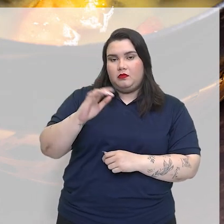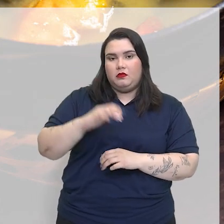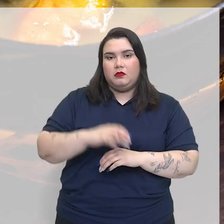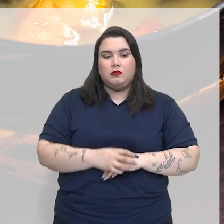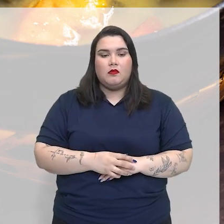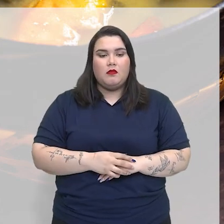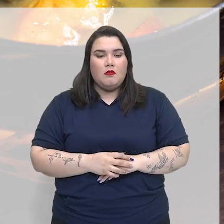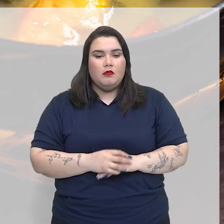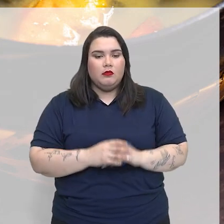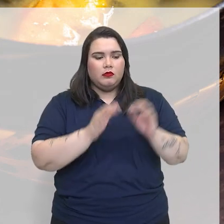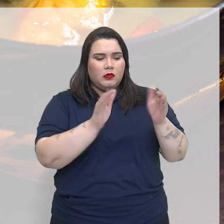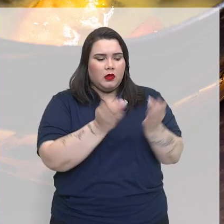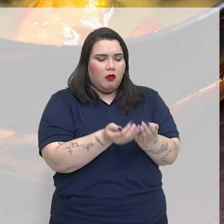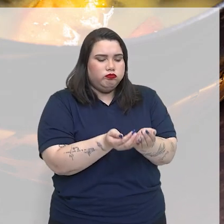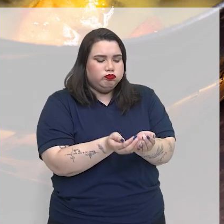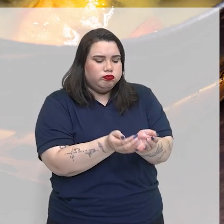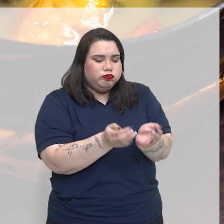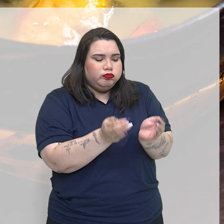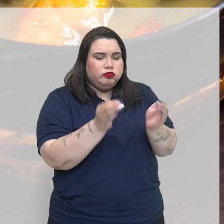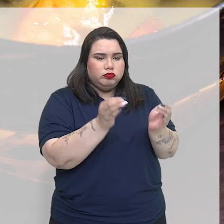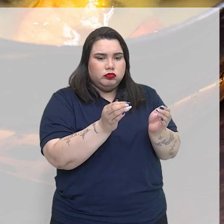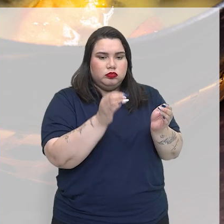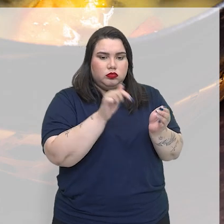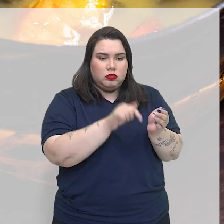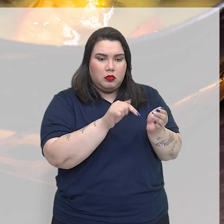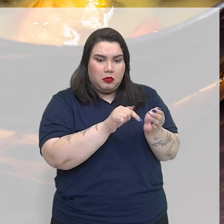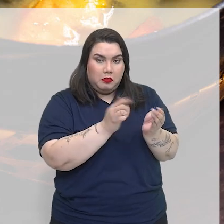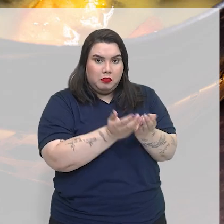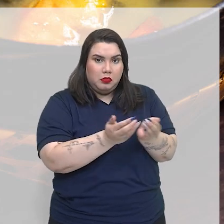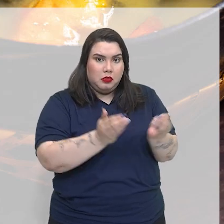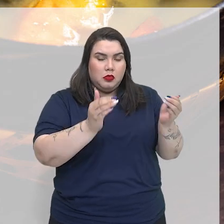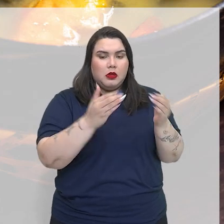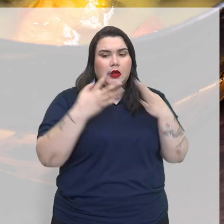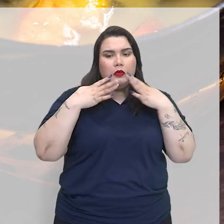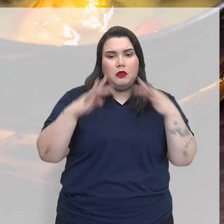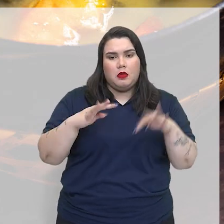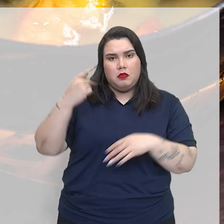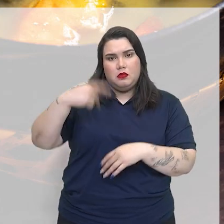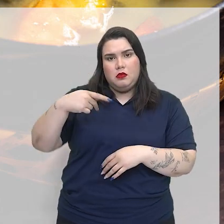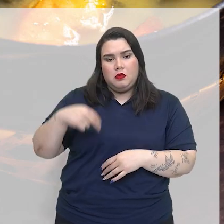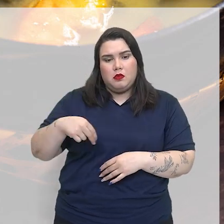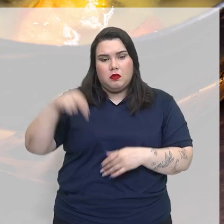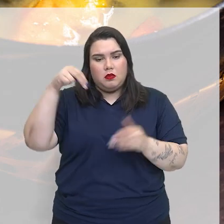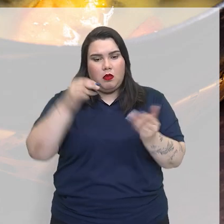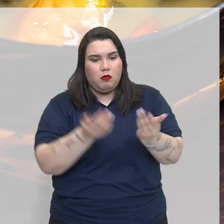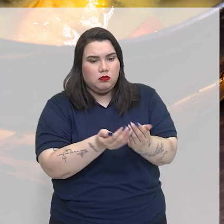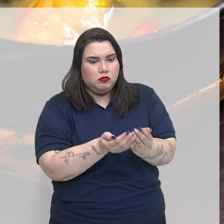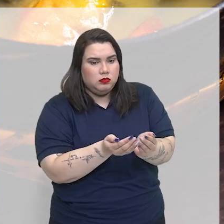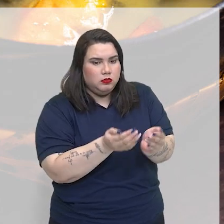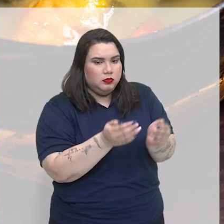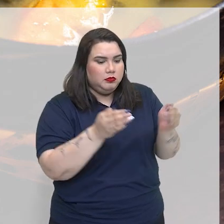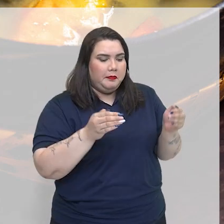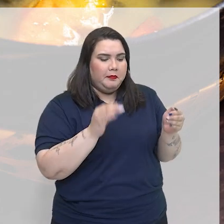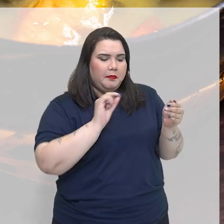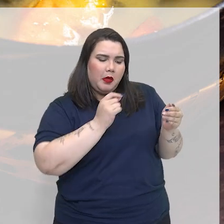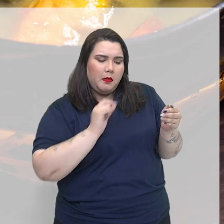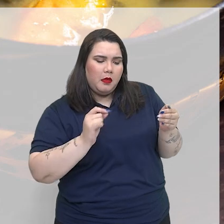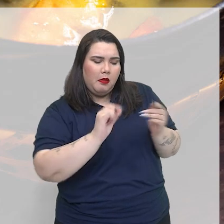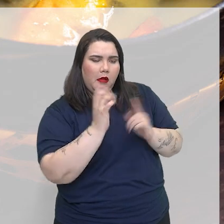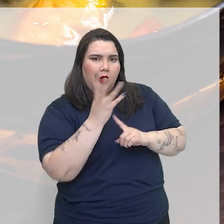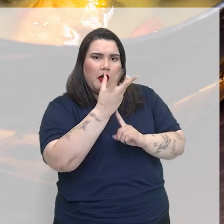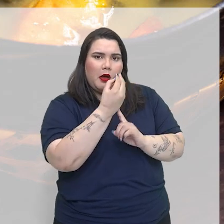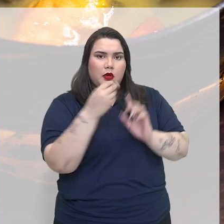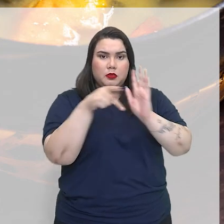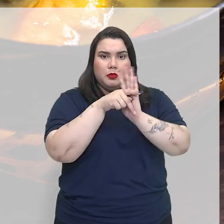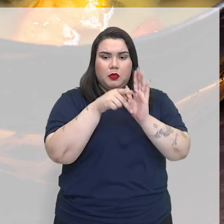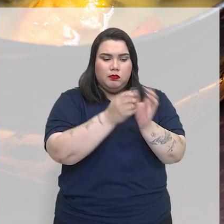aí. Ponha numa cuia açu ou numa cuia mirim, burnida